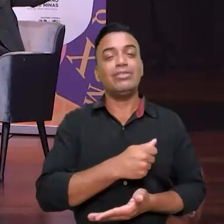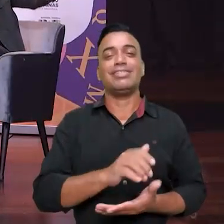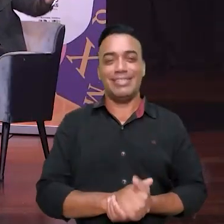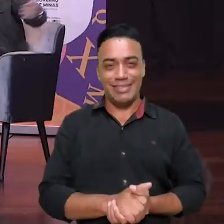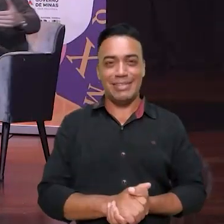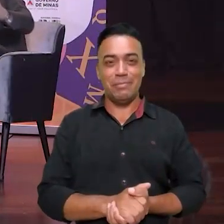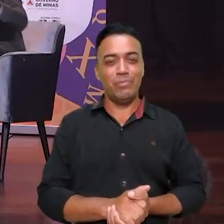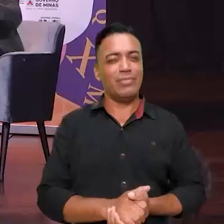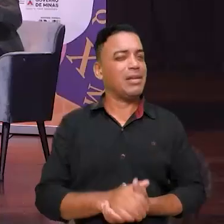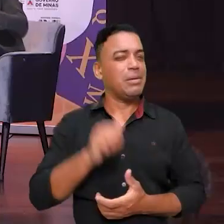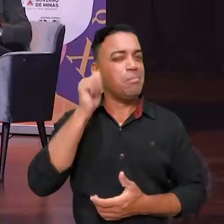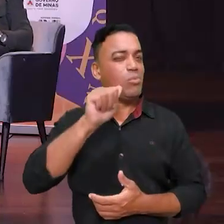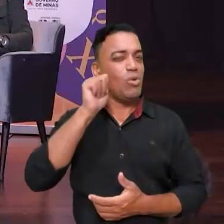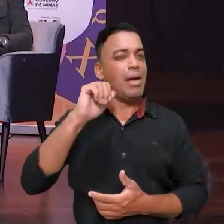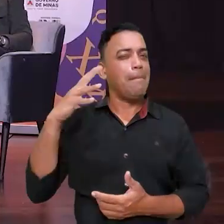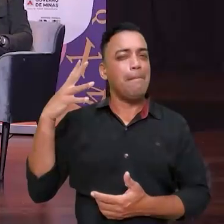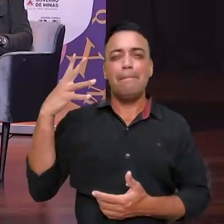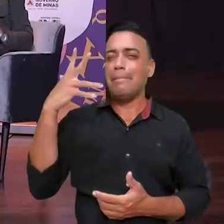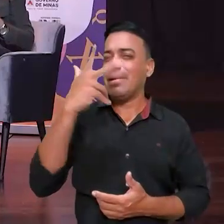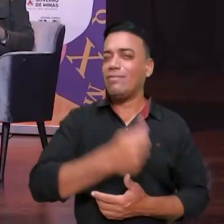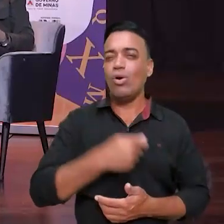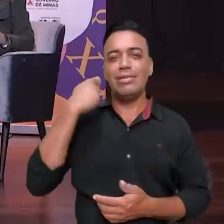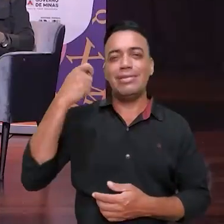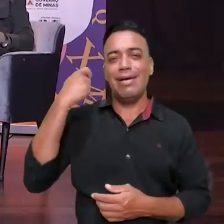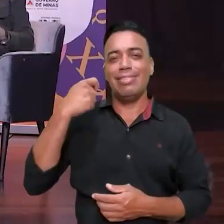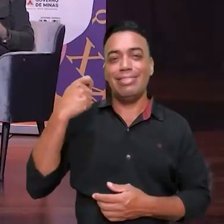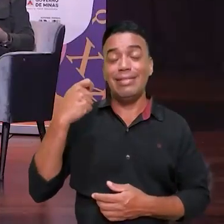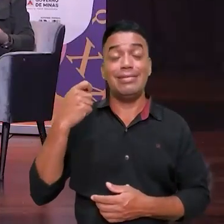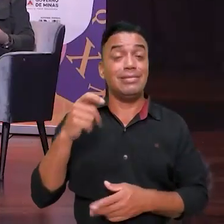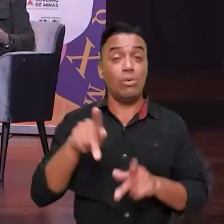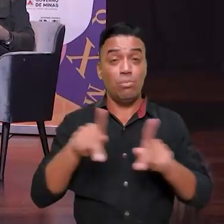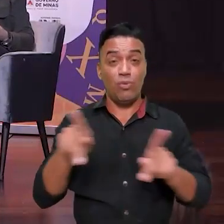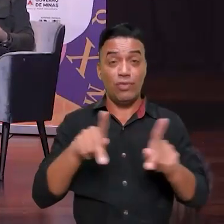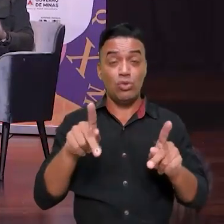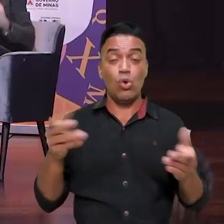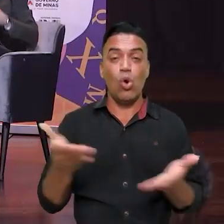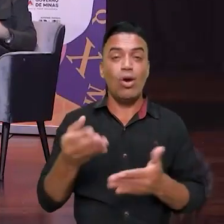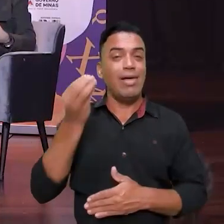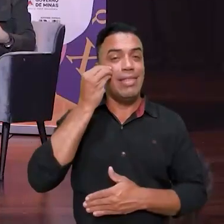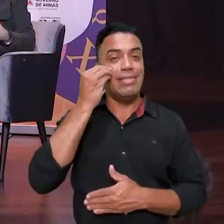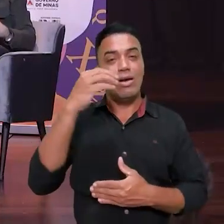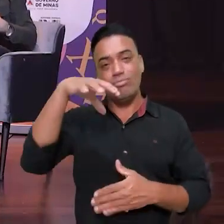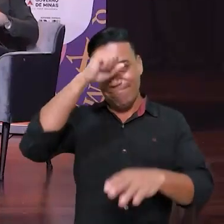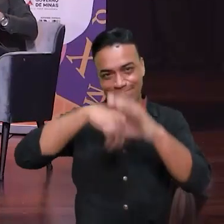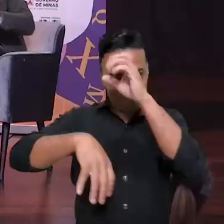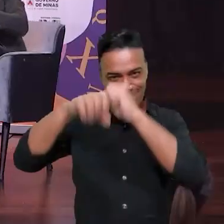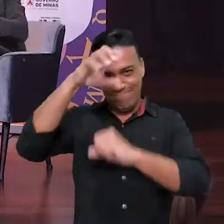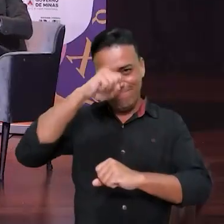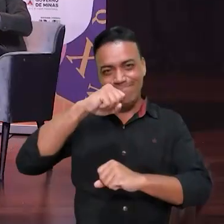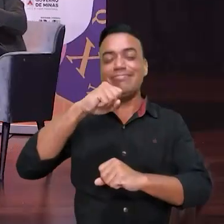Antunes, uma das atrizes mais incríveis que eu conheci. Eu te diria que o professor hoje está tentando ensinar a ele mesmo, assim,